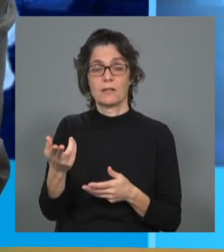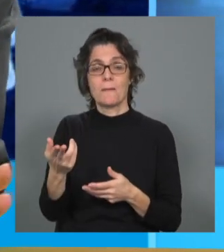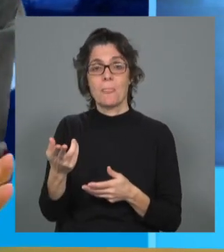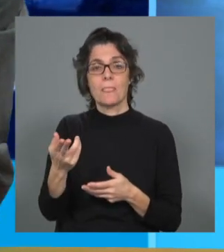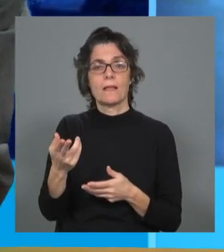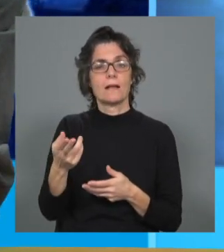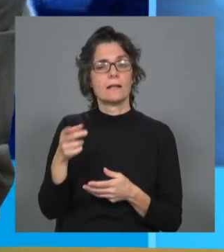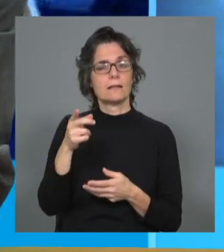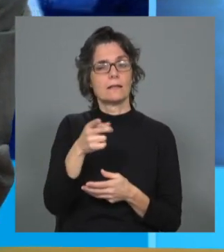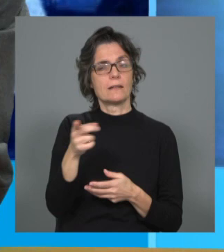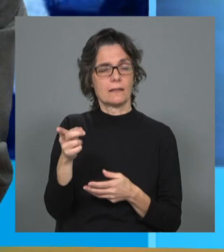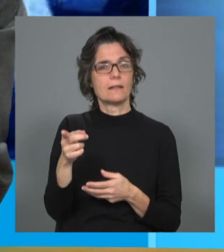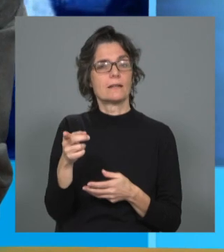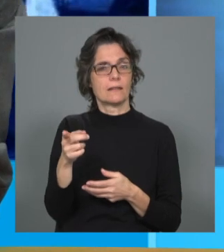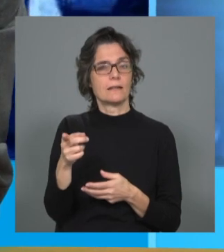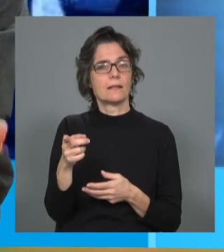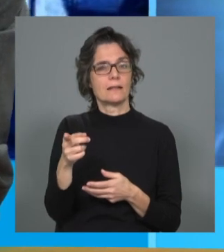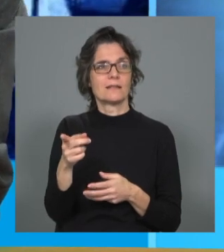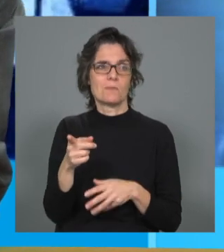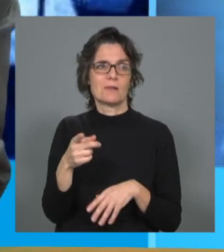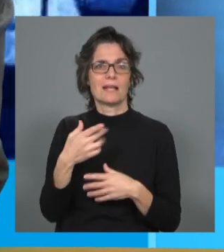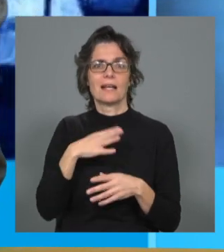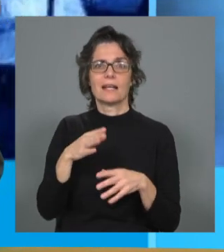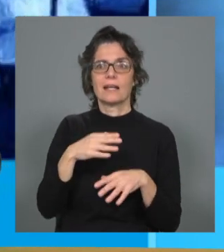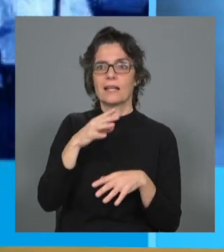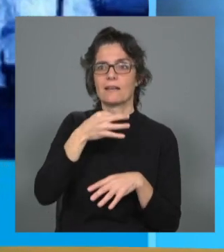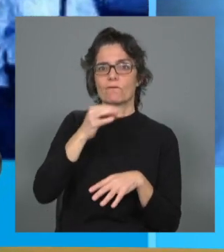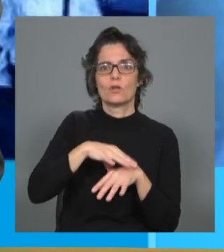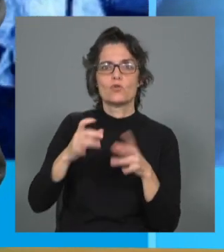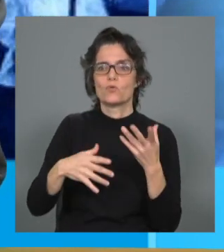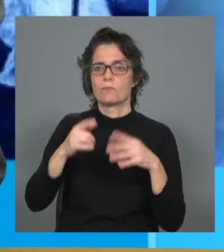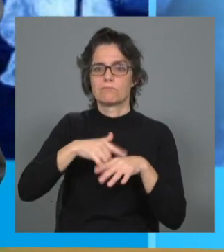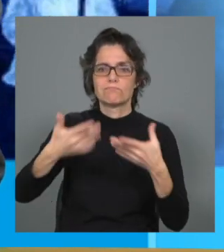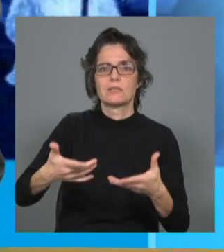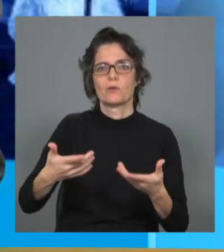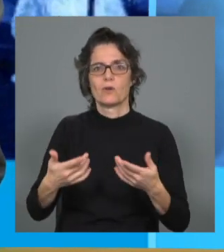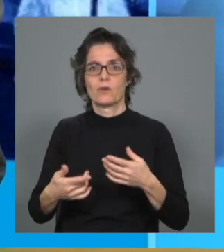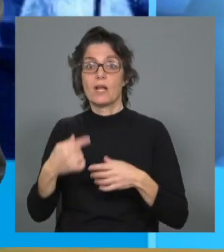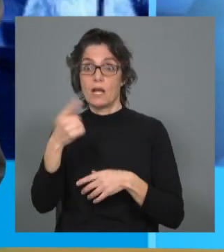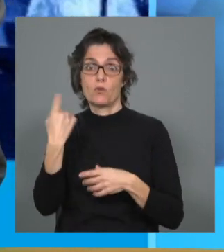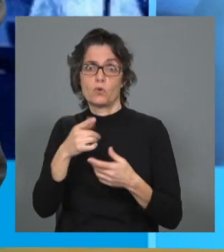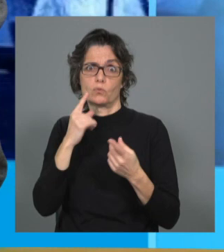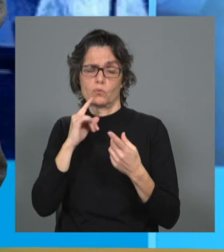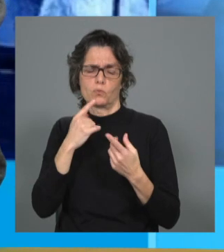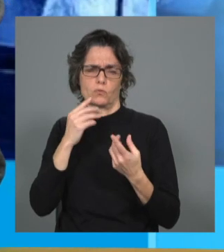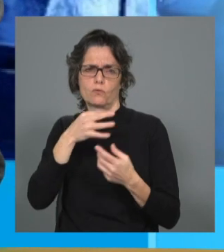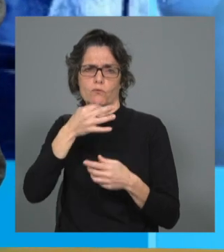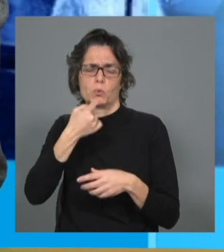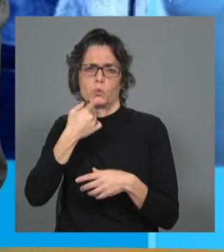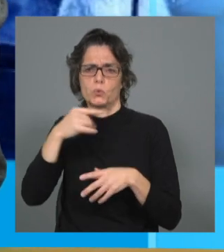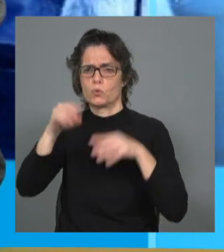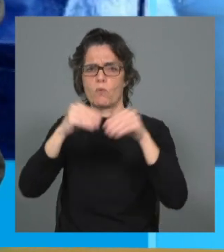encaminham-se muito mais facilmente para a atualidade. Portanto, falamos sobre as eleições. Eu acho que os jovens, mesmo aqueles que não têm uma